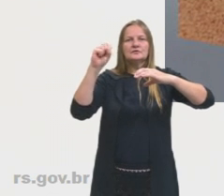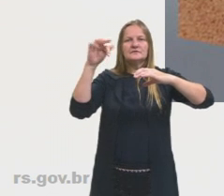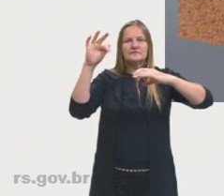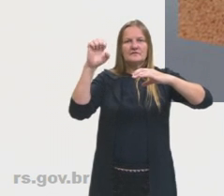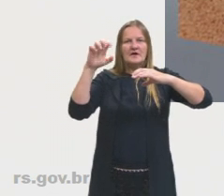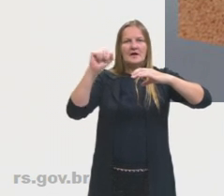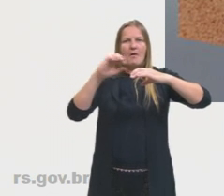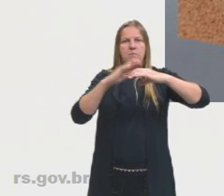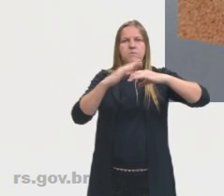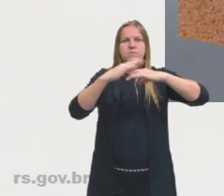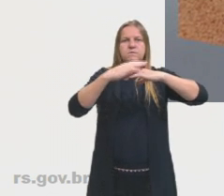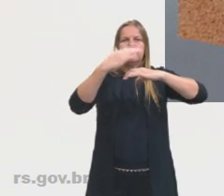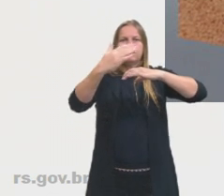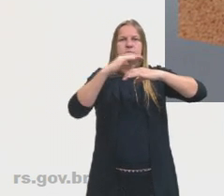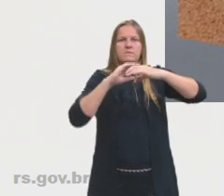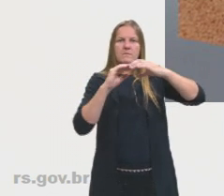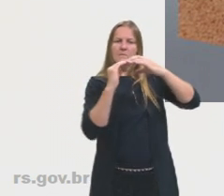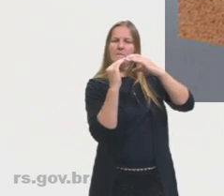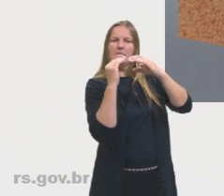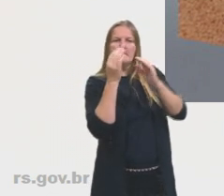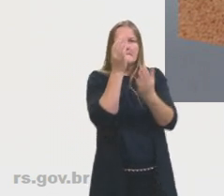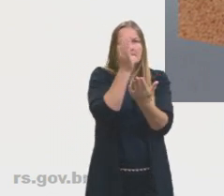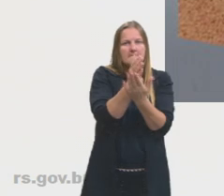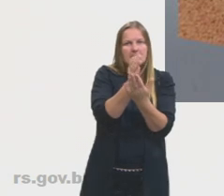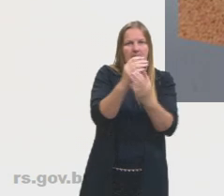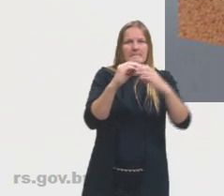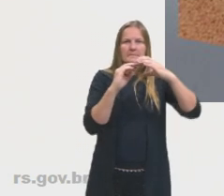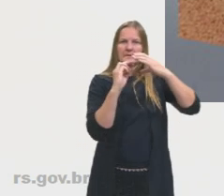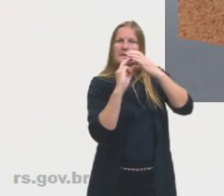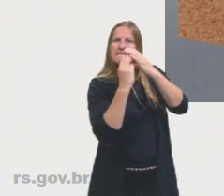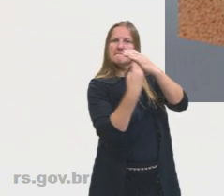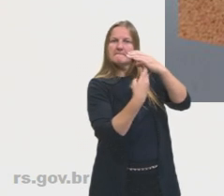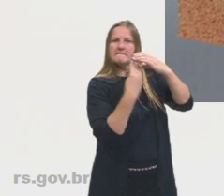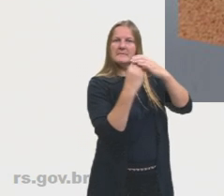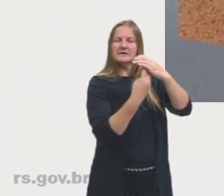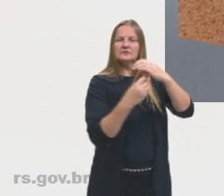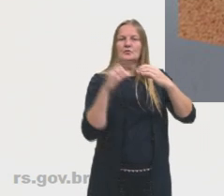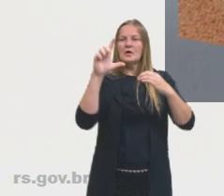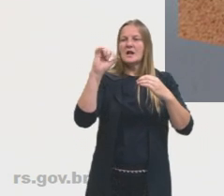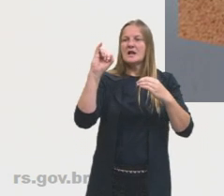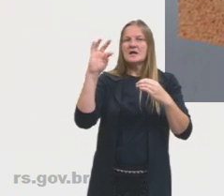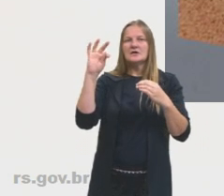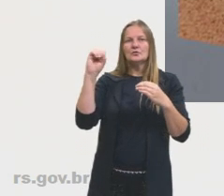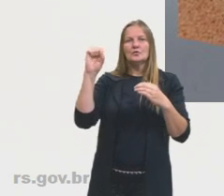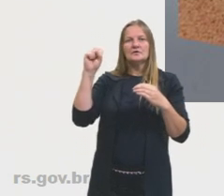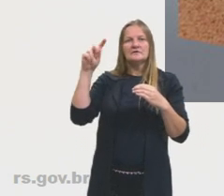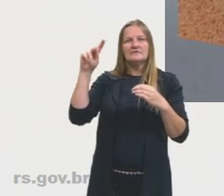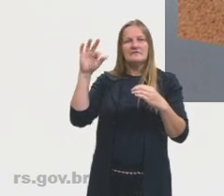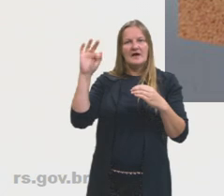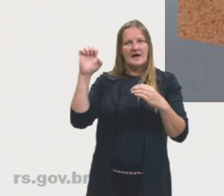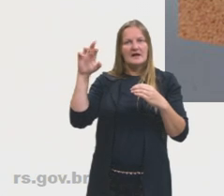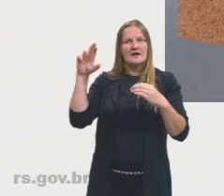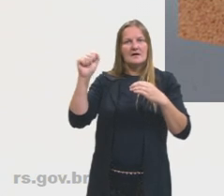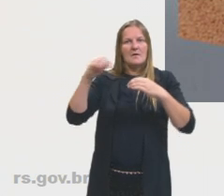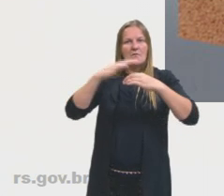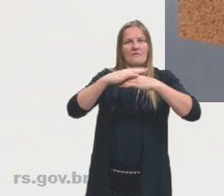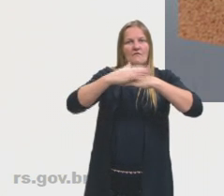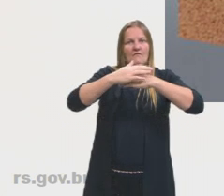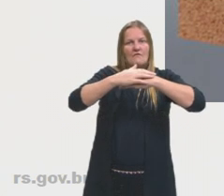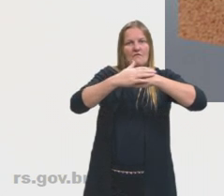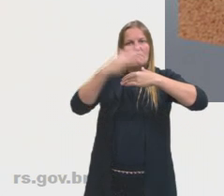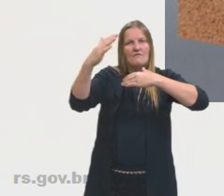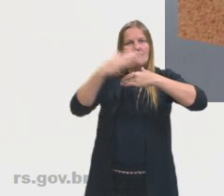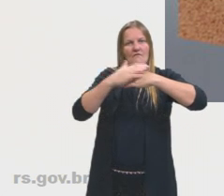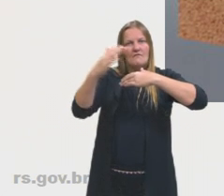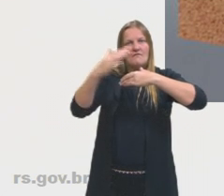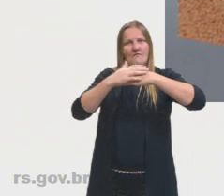né da metade mais ou menos ali que seria o nosso manto e a litosfera é astenosfera e litosfera compõem essa